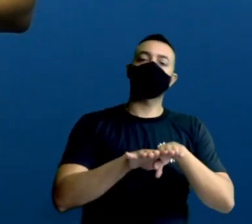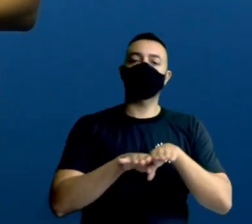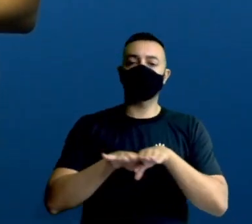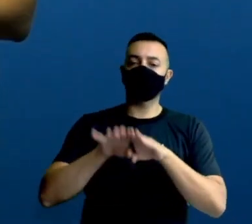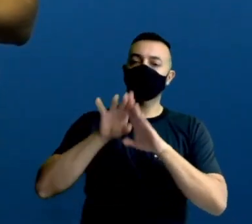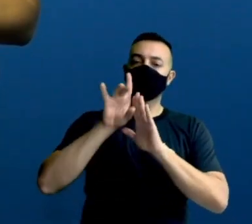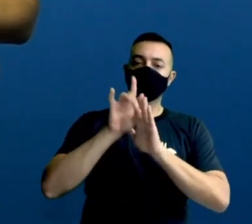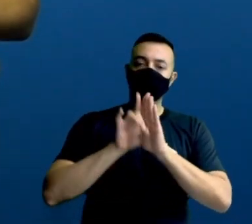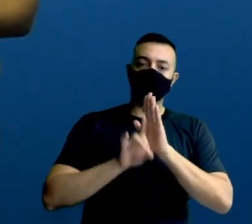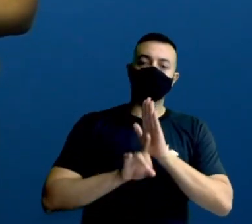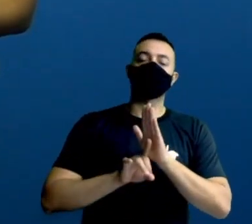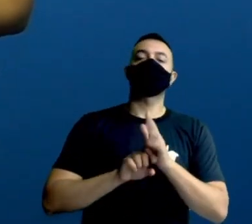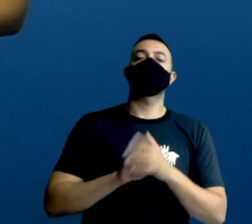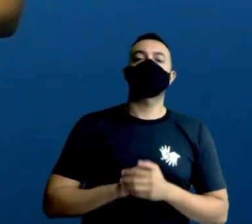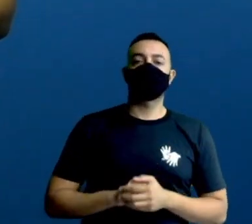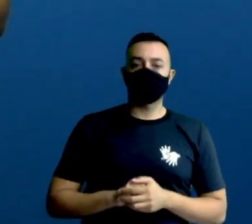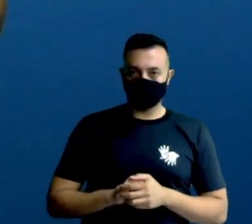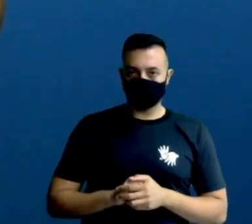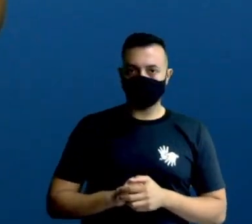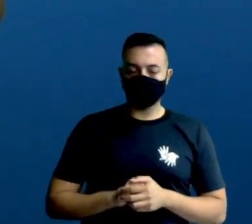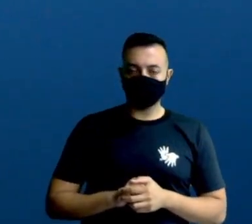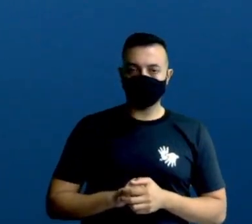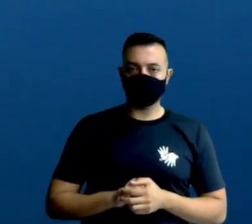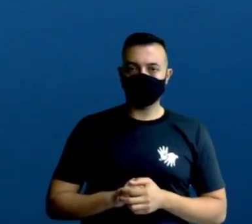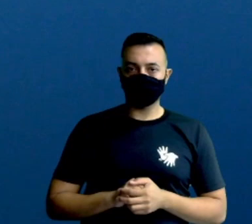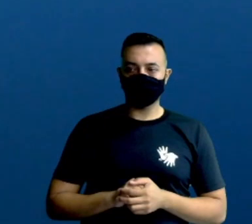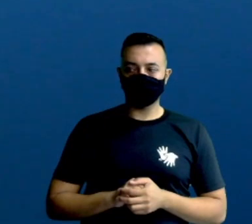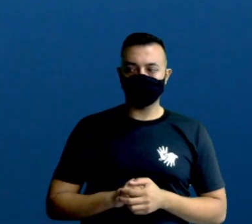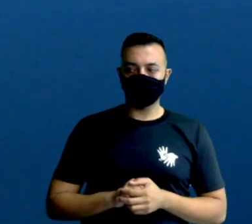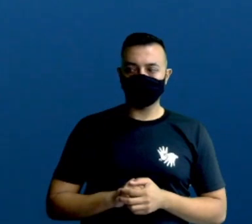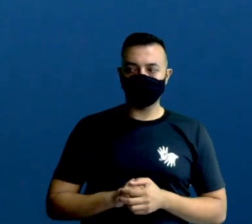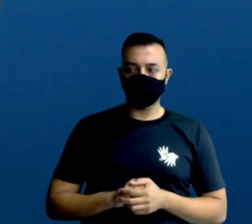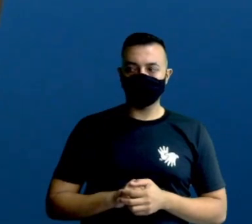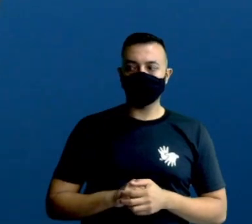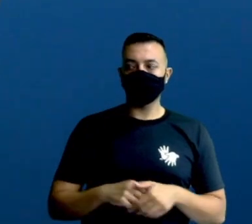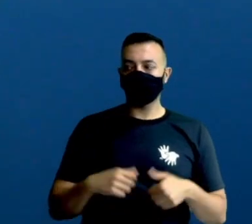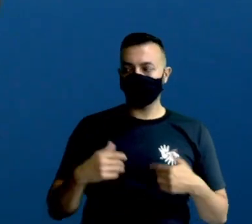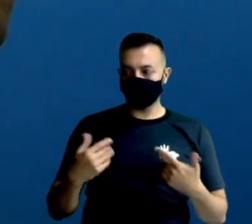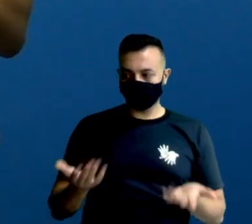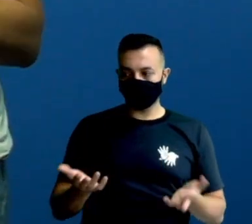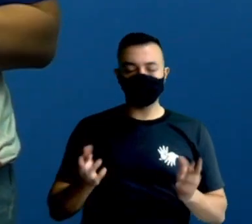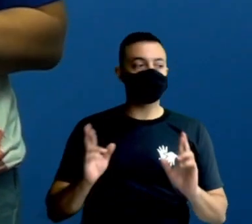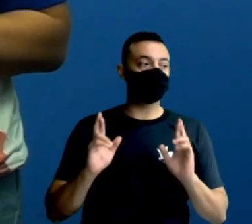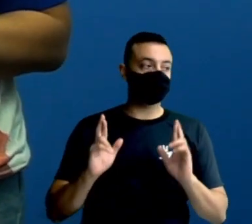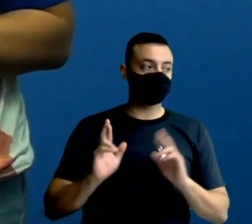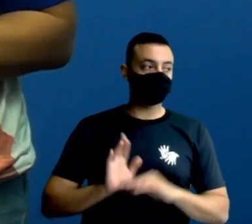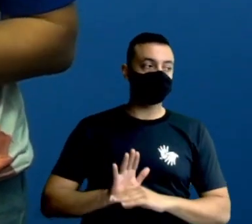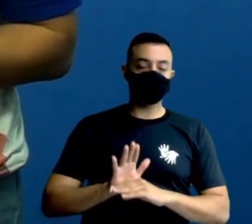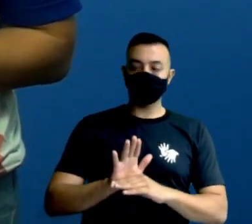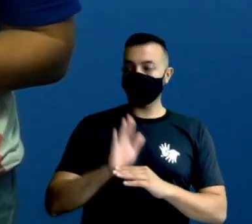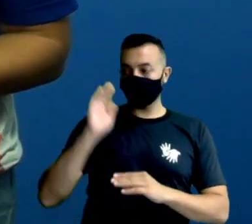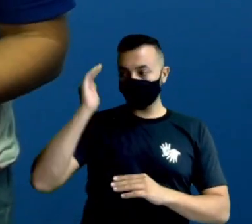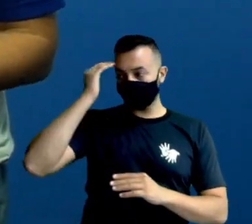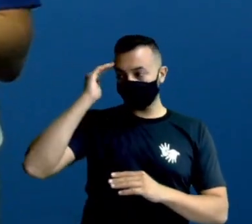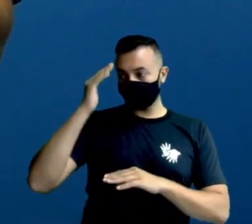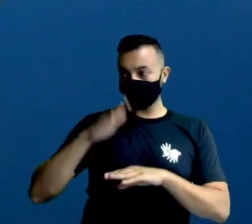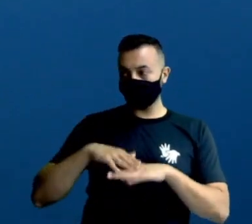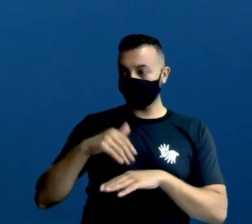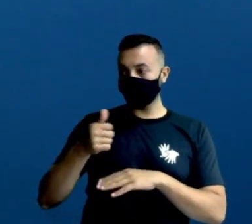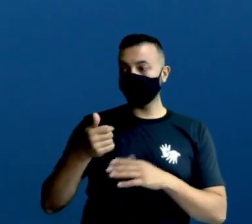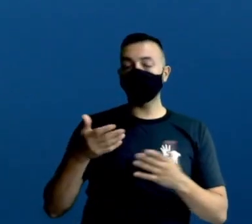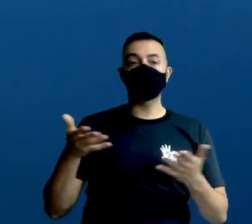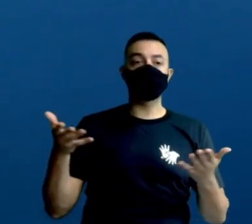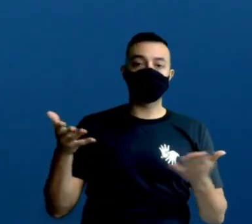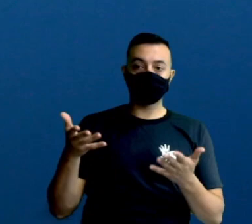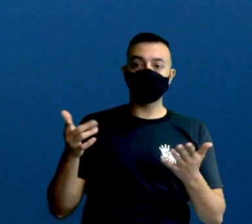de direitos e de reparação histórica, tá certo? Então, pessoal, eu espero ter ajudado vocês a entenderem mais um pouquinho e vou deixar